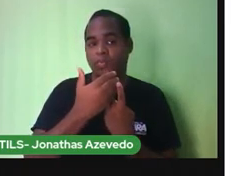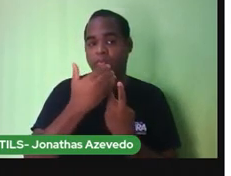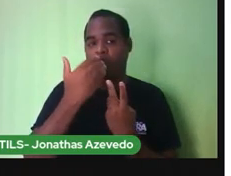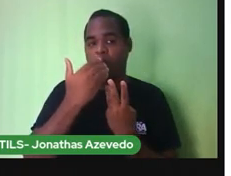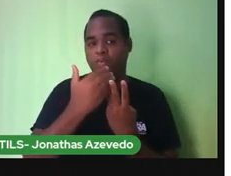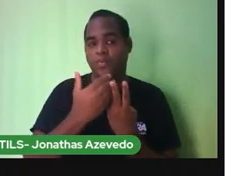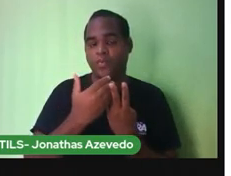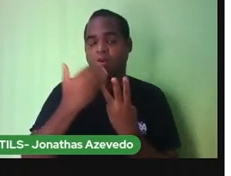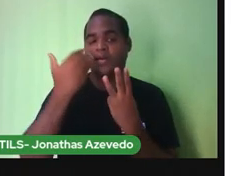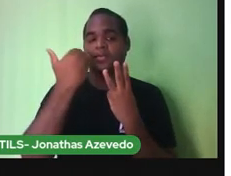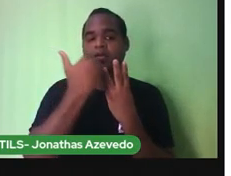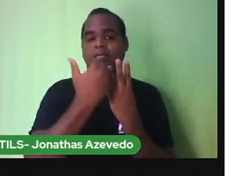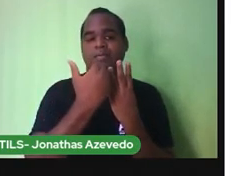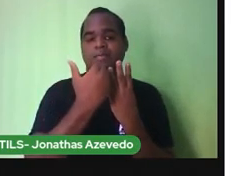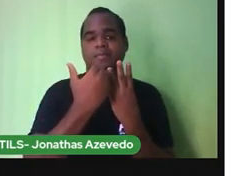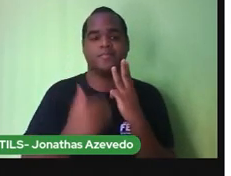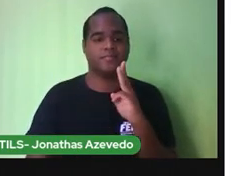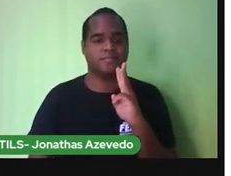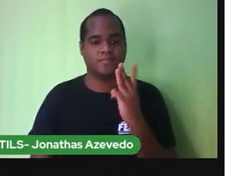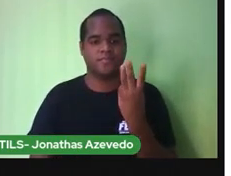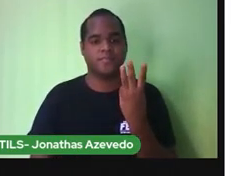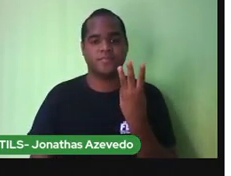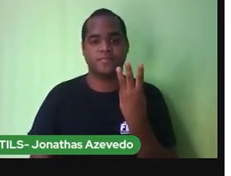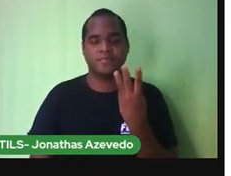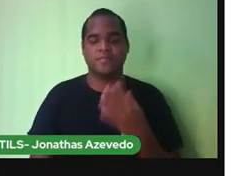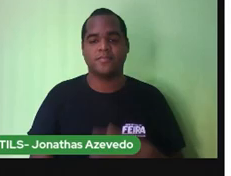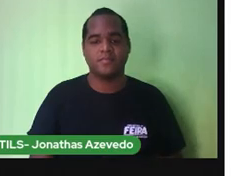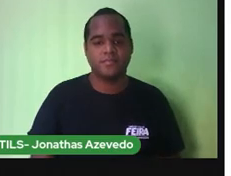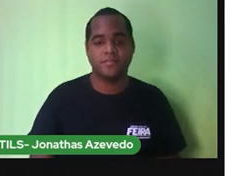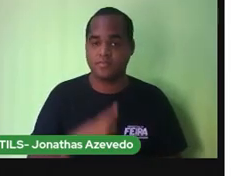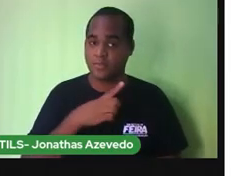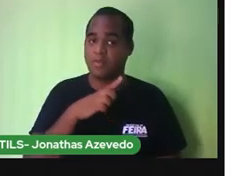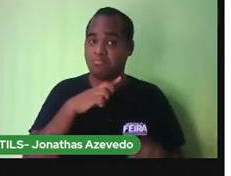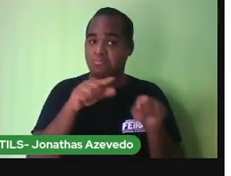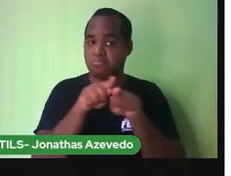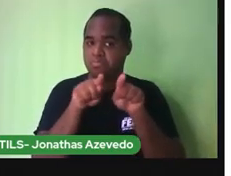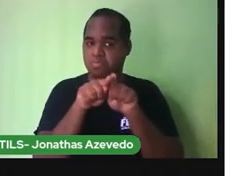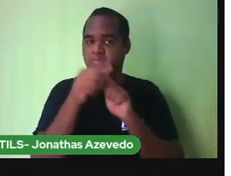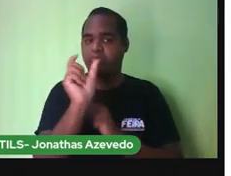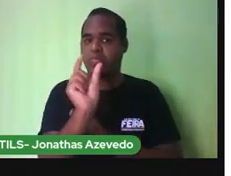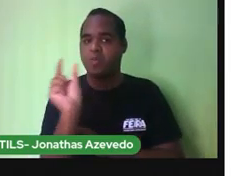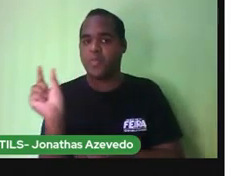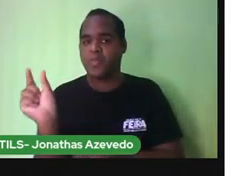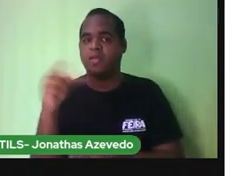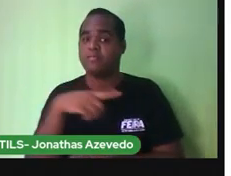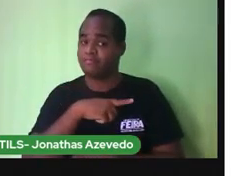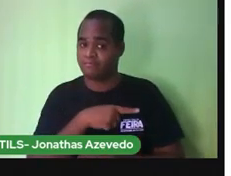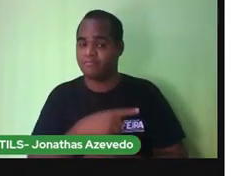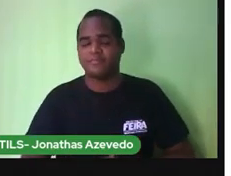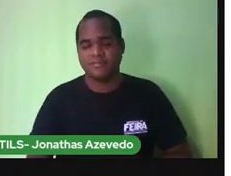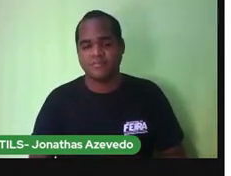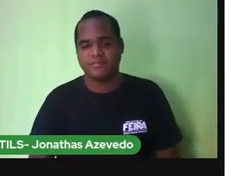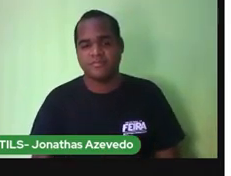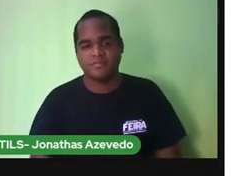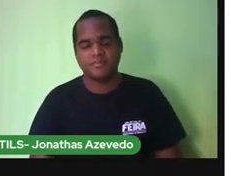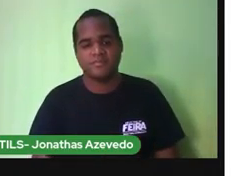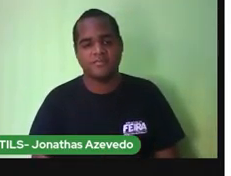coro já também coruja tem três sílabas três pedacinhos